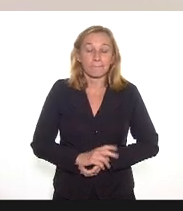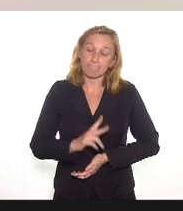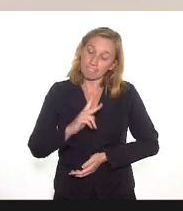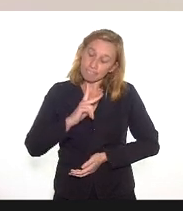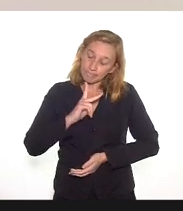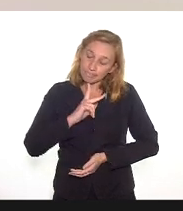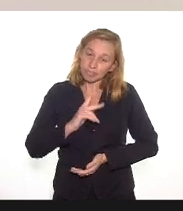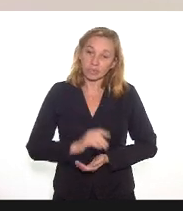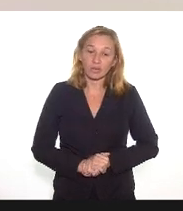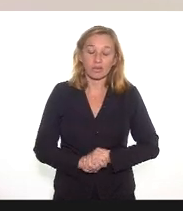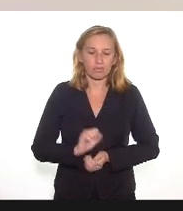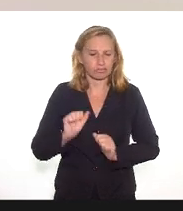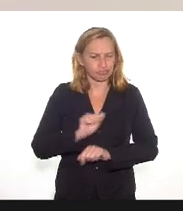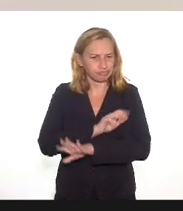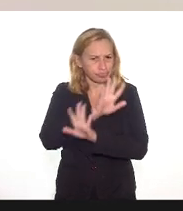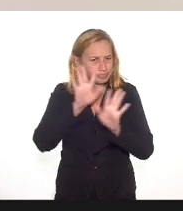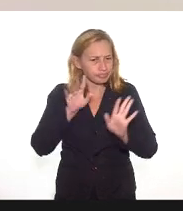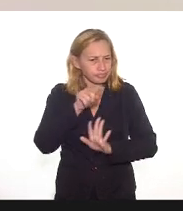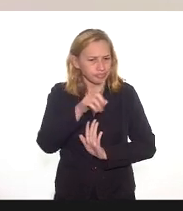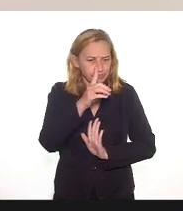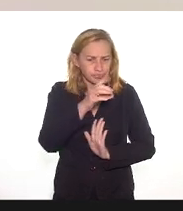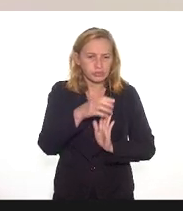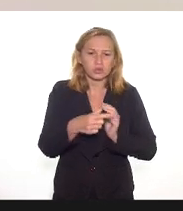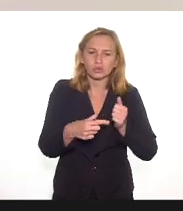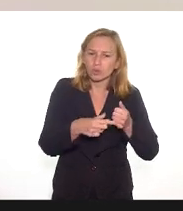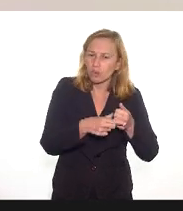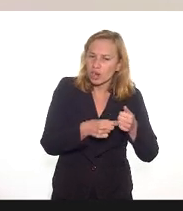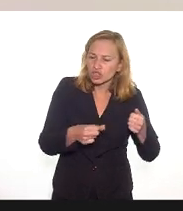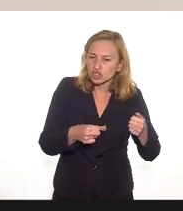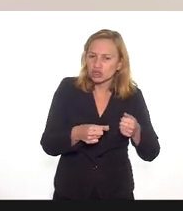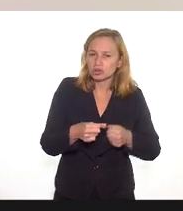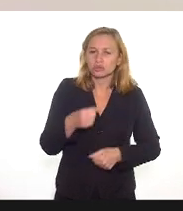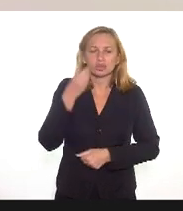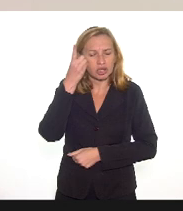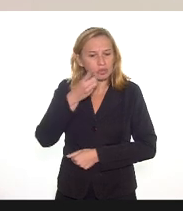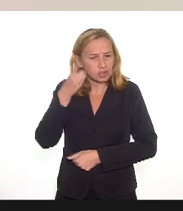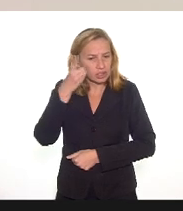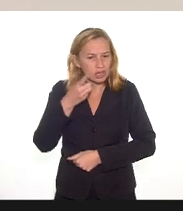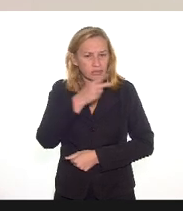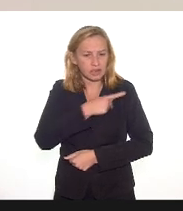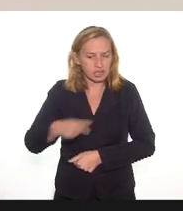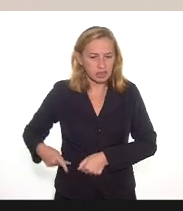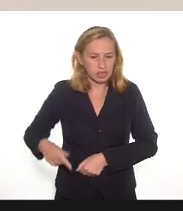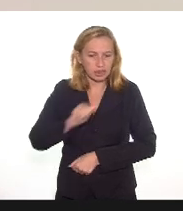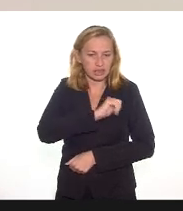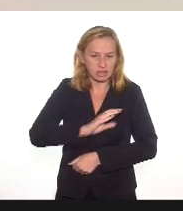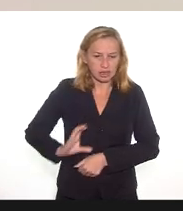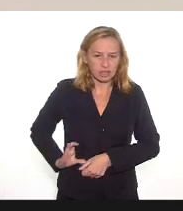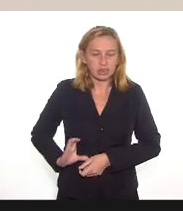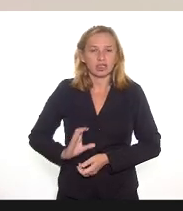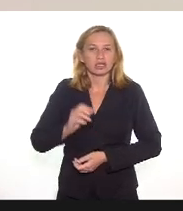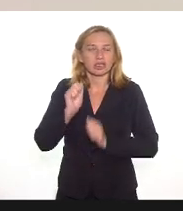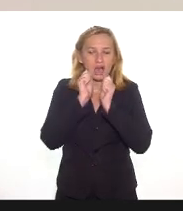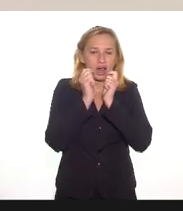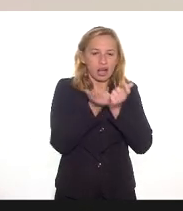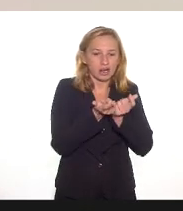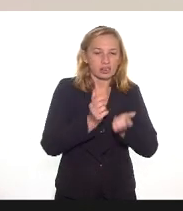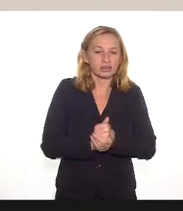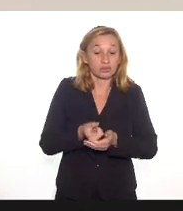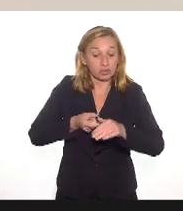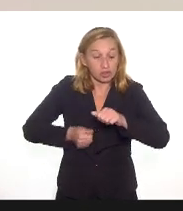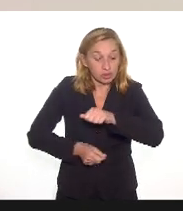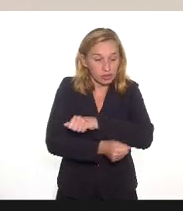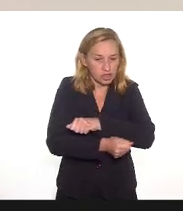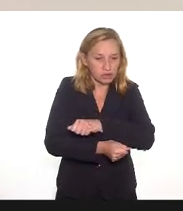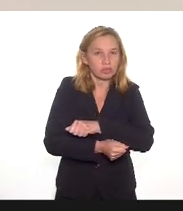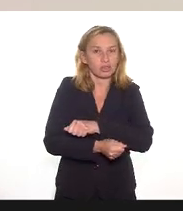particular, isso está claro ali no artigo do deputado, presidente da LERJ, André Siciliano, para fins de investimento. A